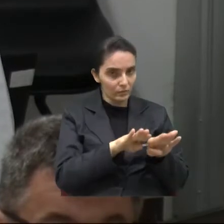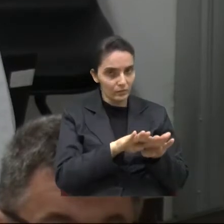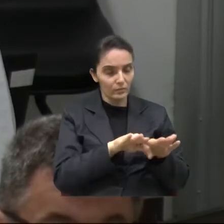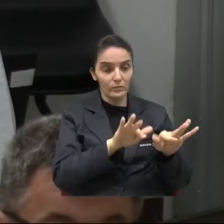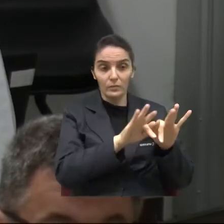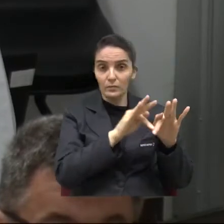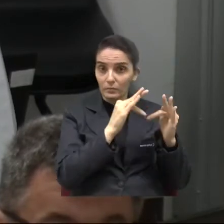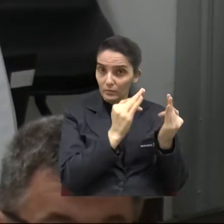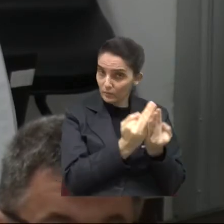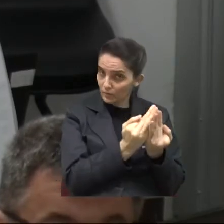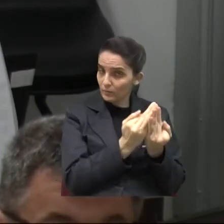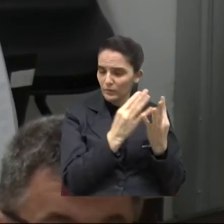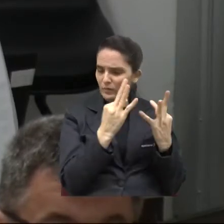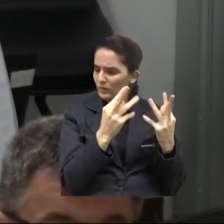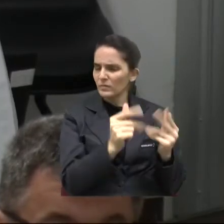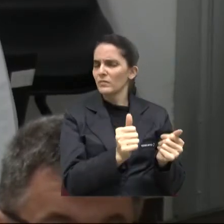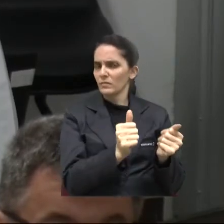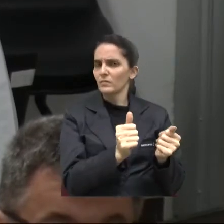da minha família.